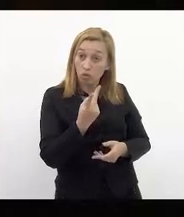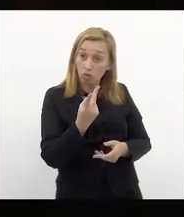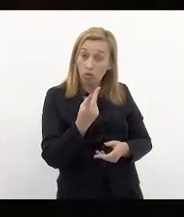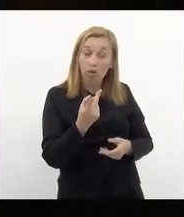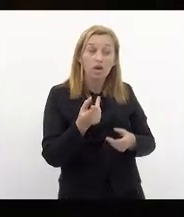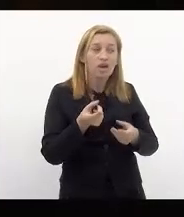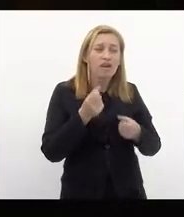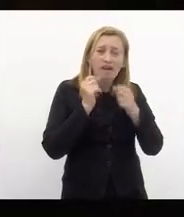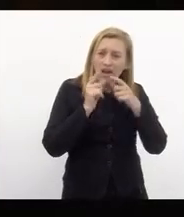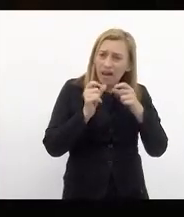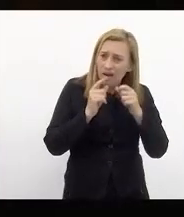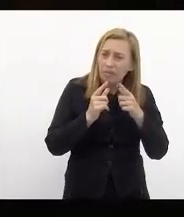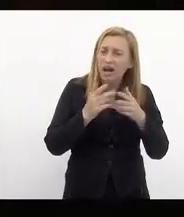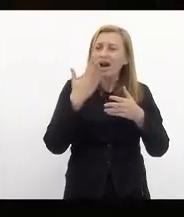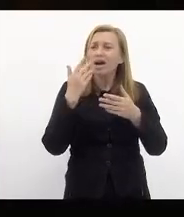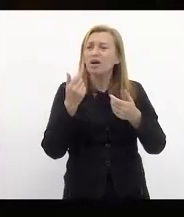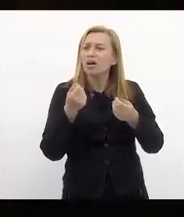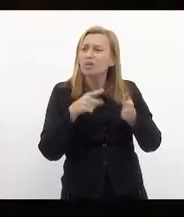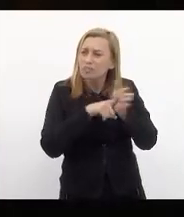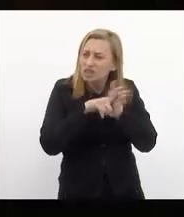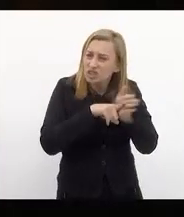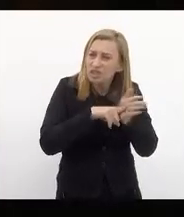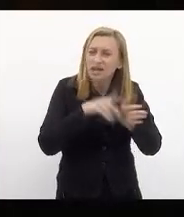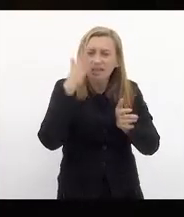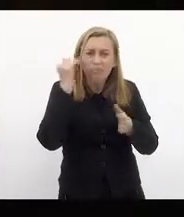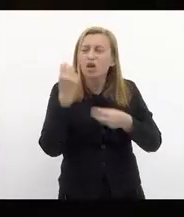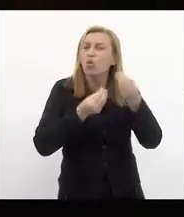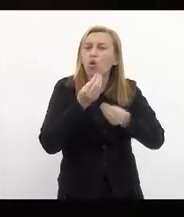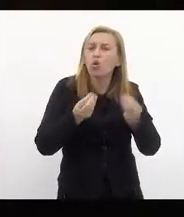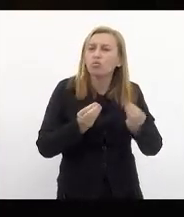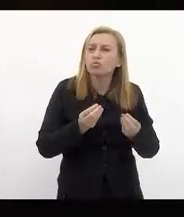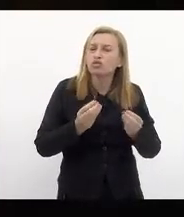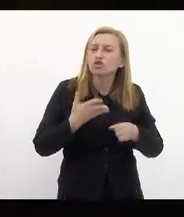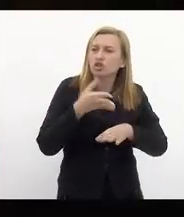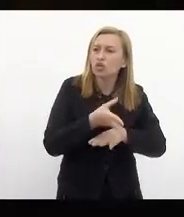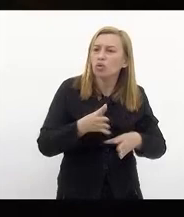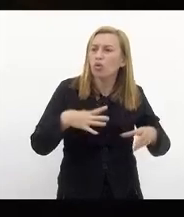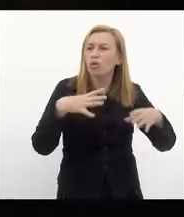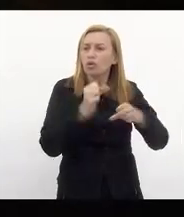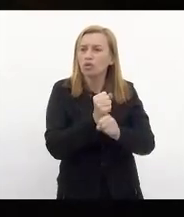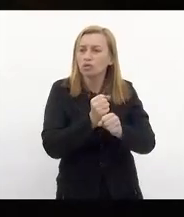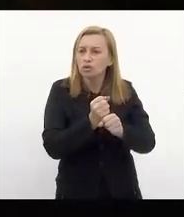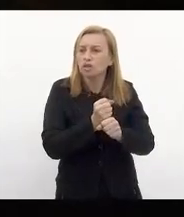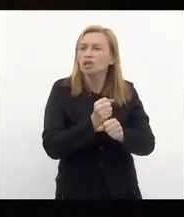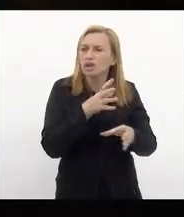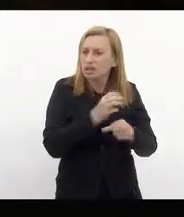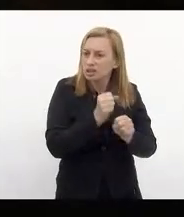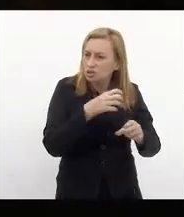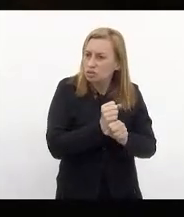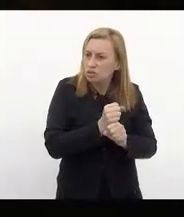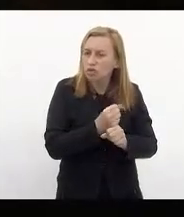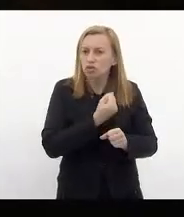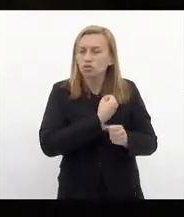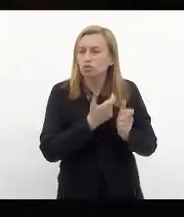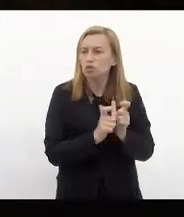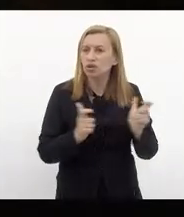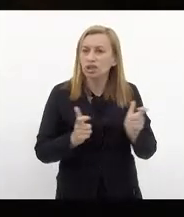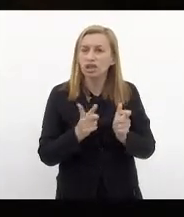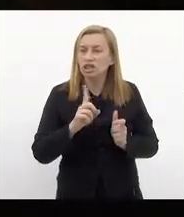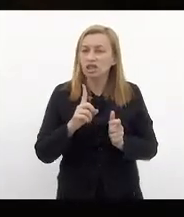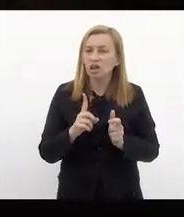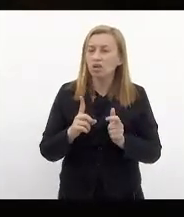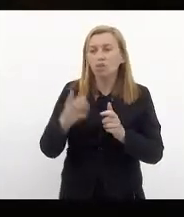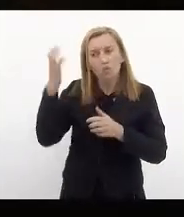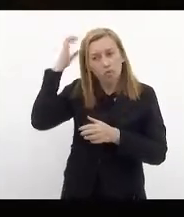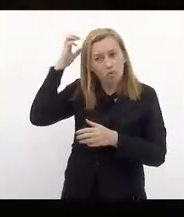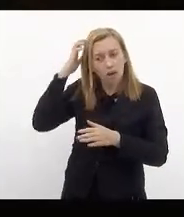se chegou a esses cálculos e tentar reverter a situação e não penalizar num momento de pandemia. E você sabe,